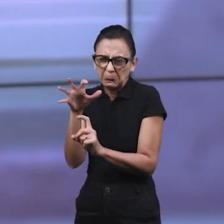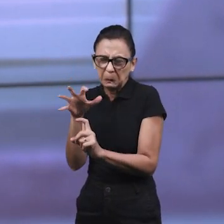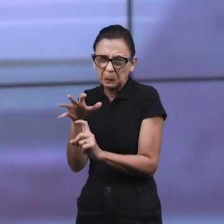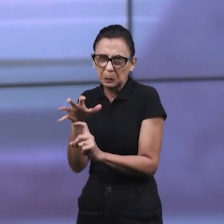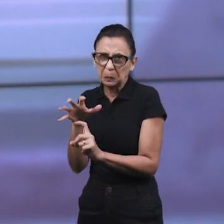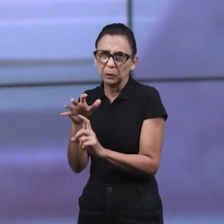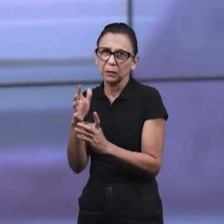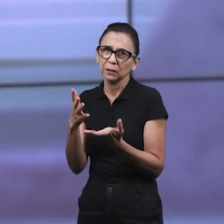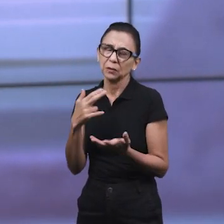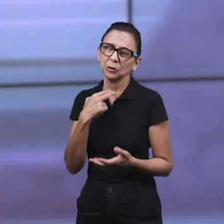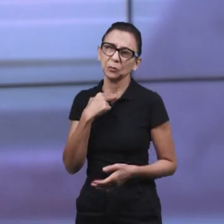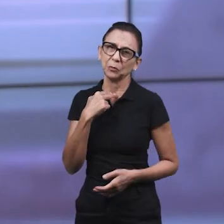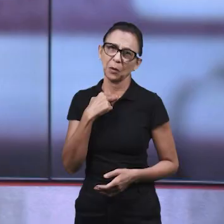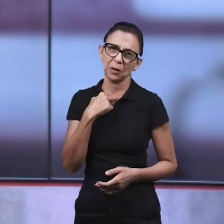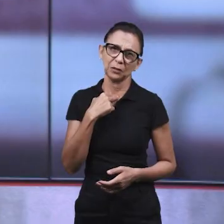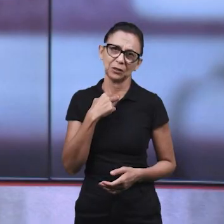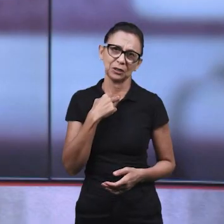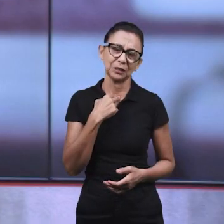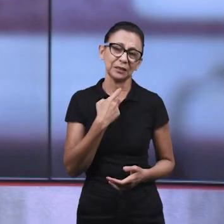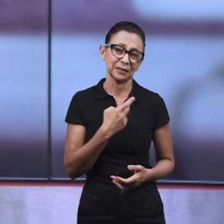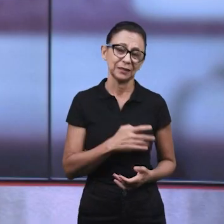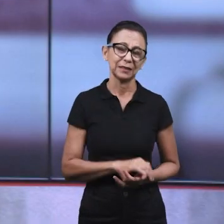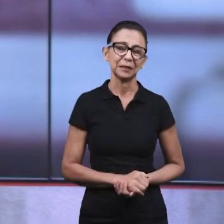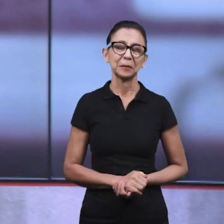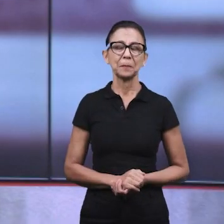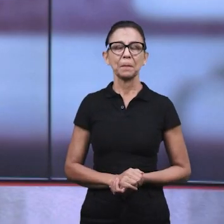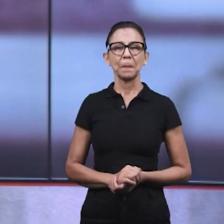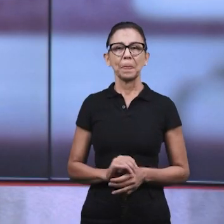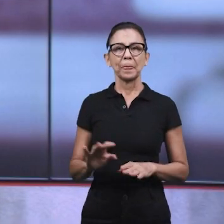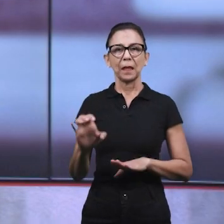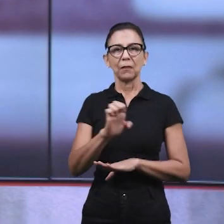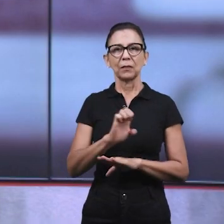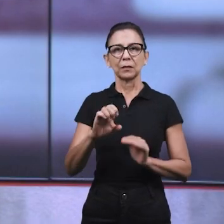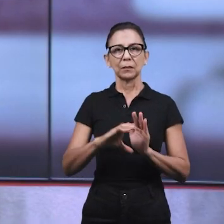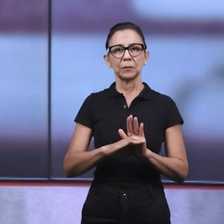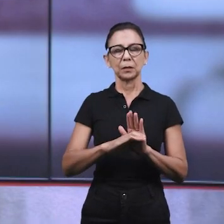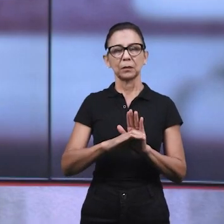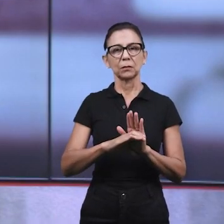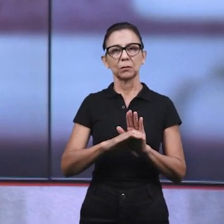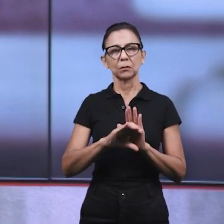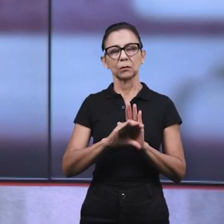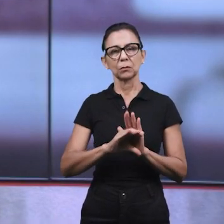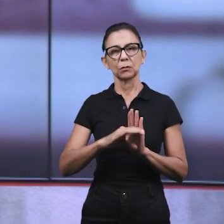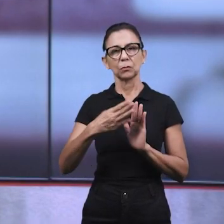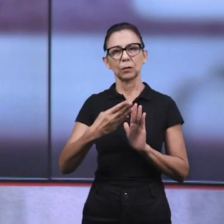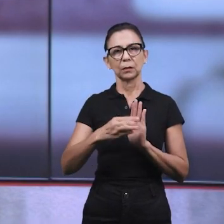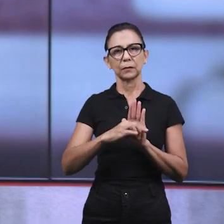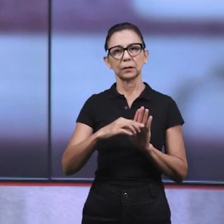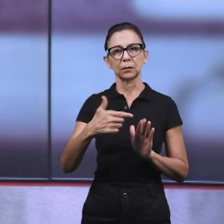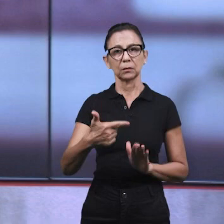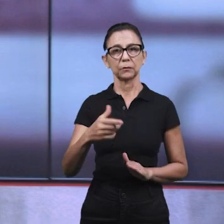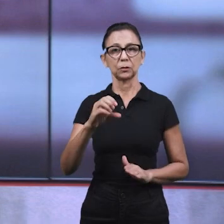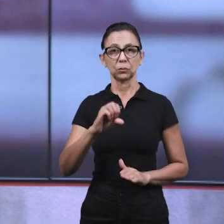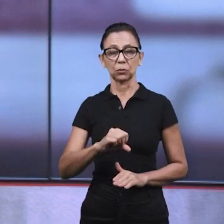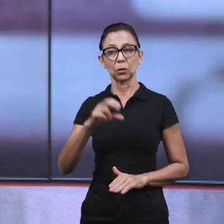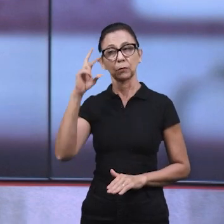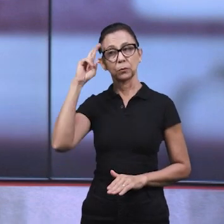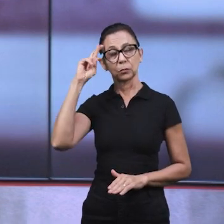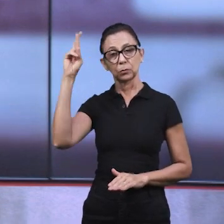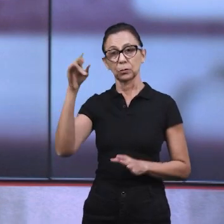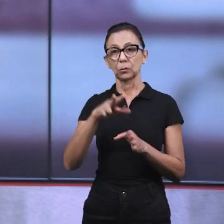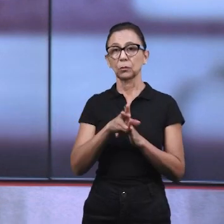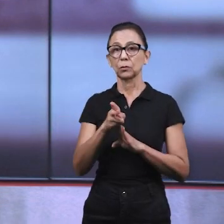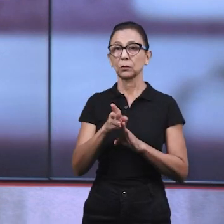sinta inferior. No livro de Efésios, capítulo 4, versículo 29, o Senhor nos dá o